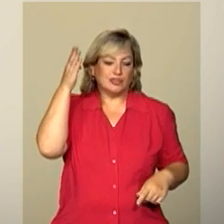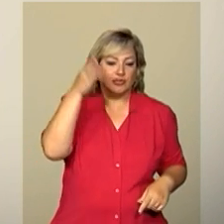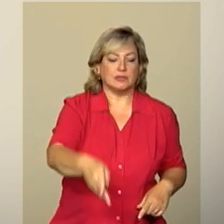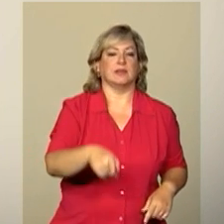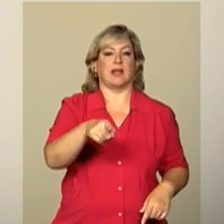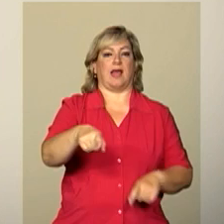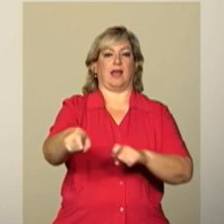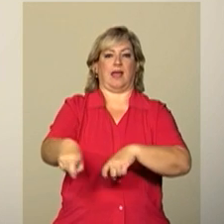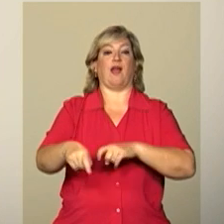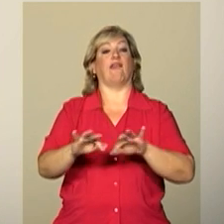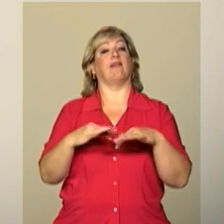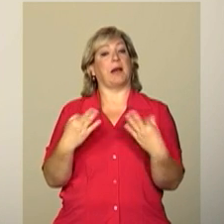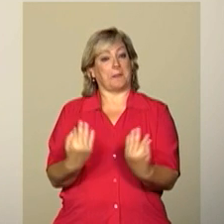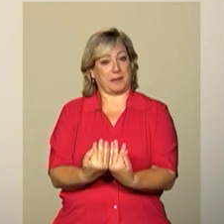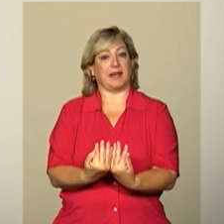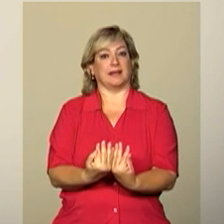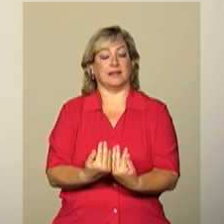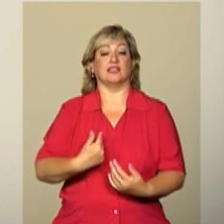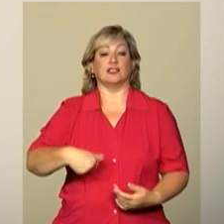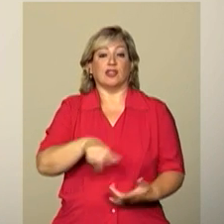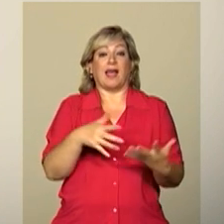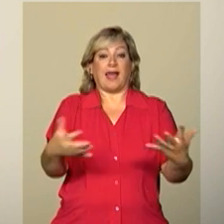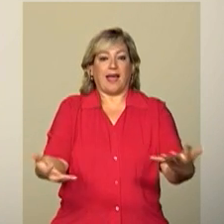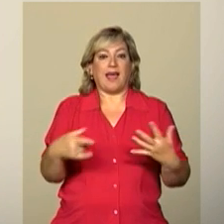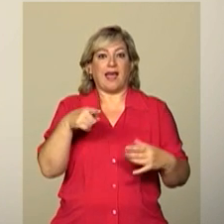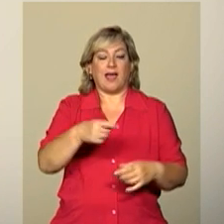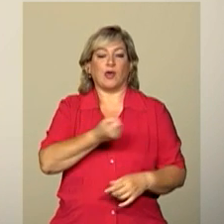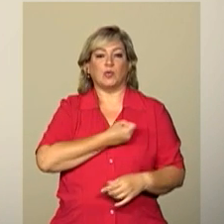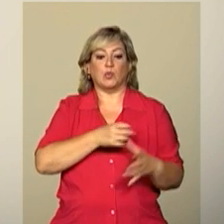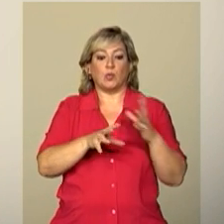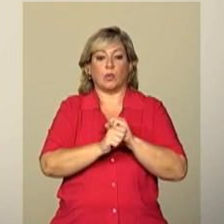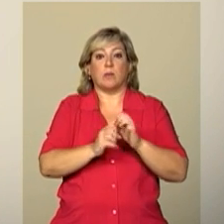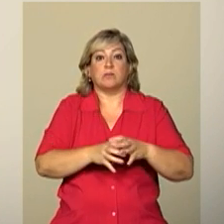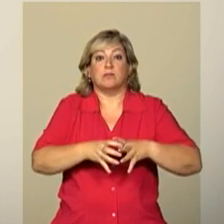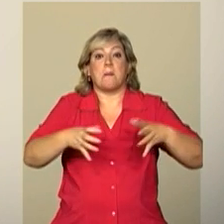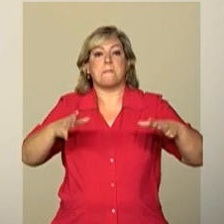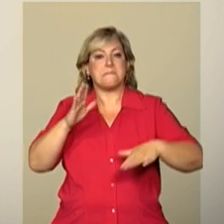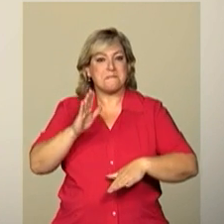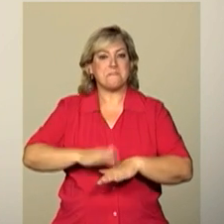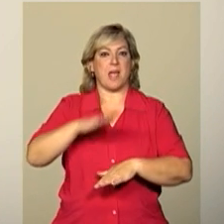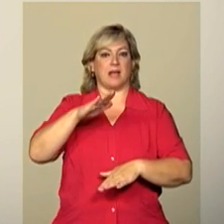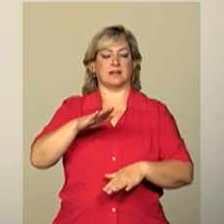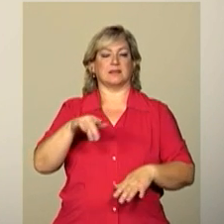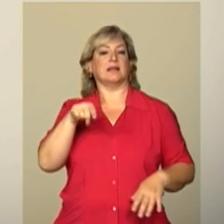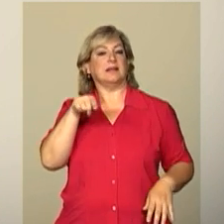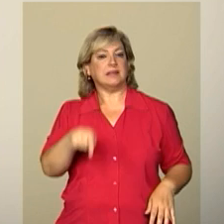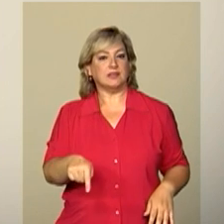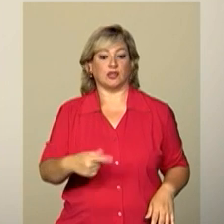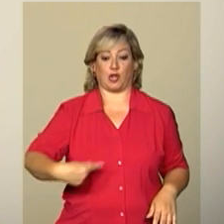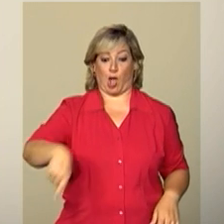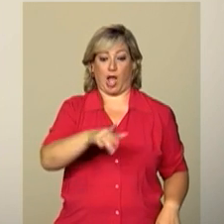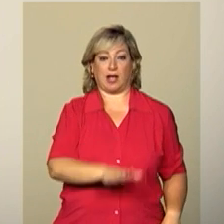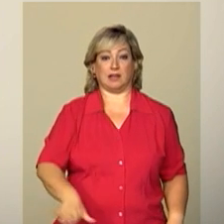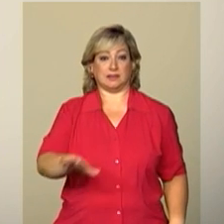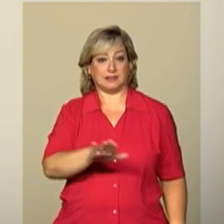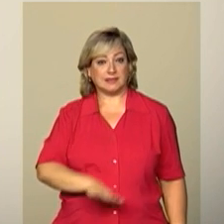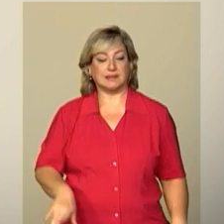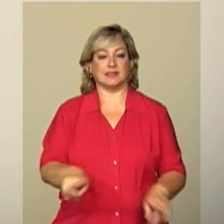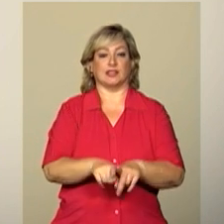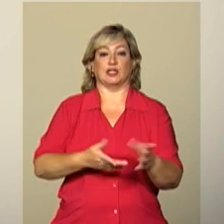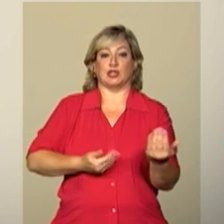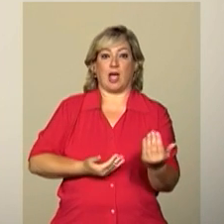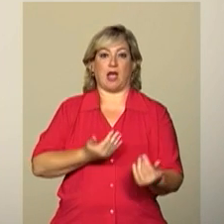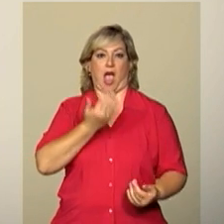Agricultura Familiar e queremos que esse número cresça ainda mais com isso não só as nossas crianças os nossos